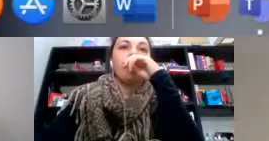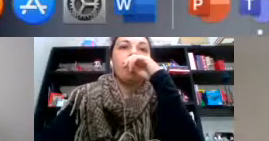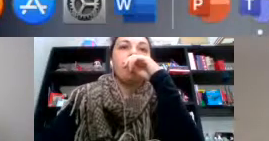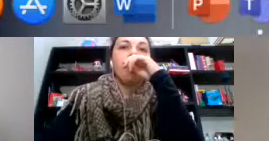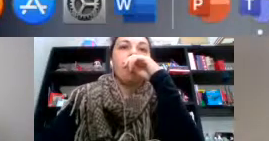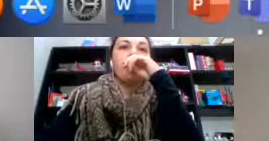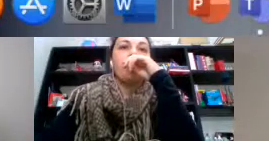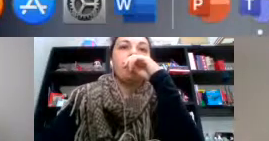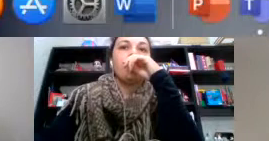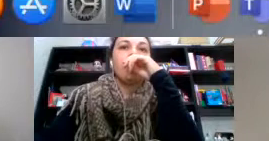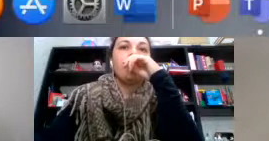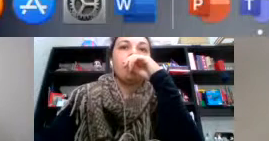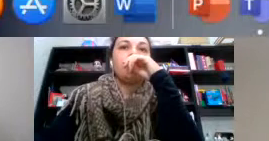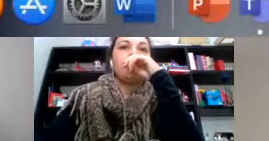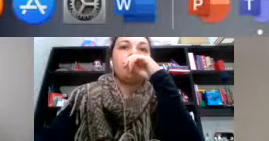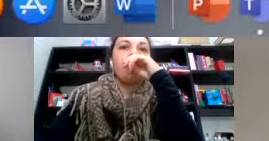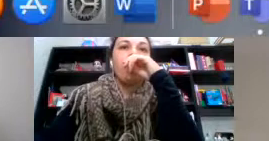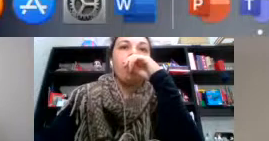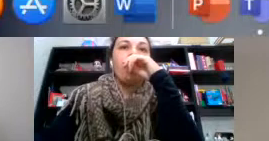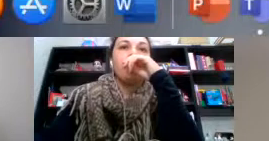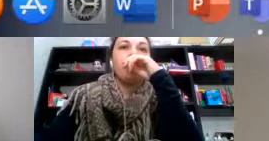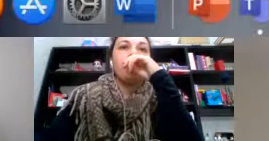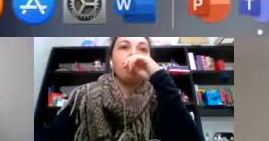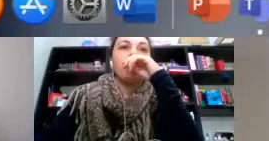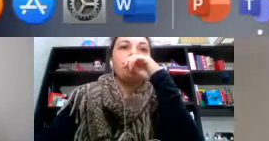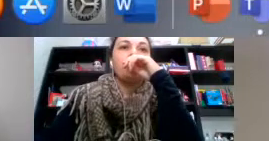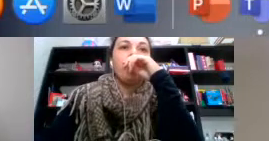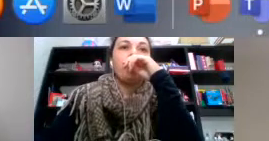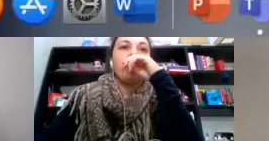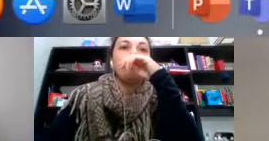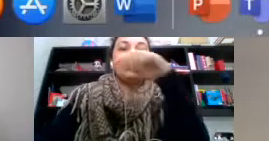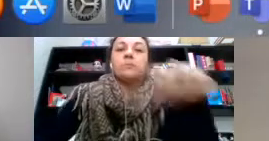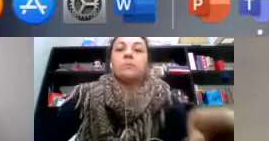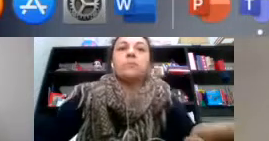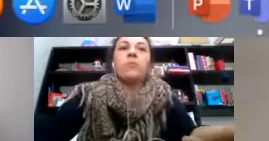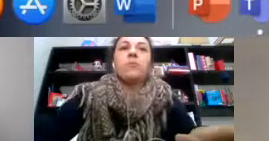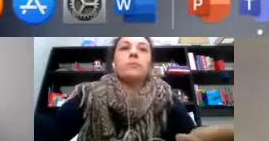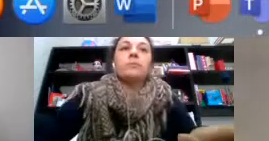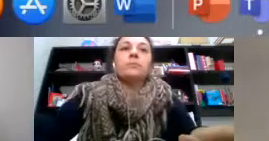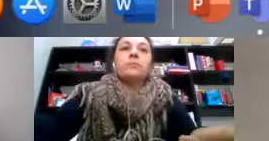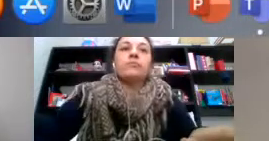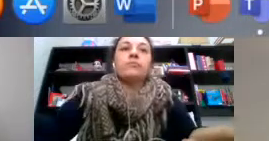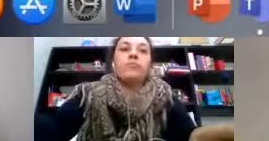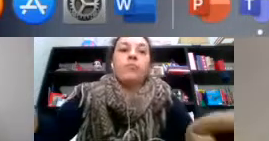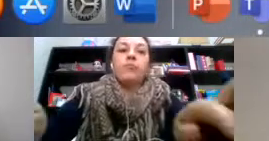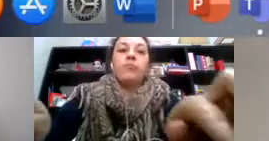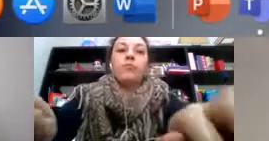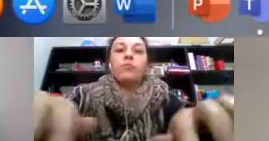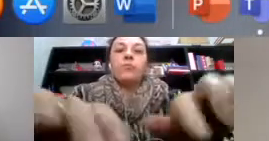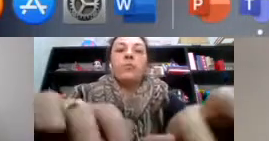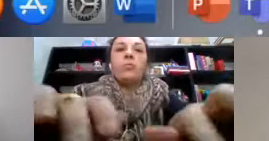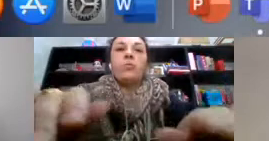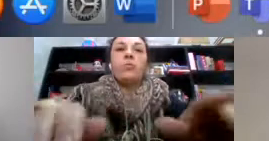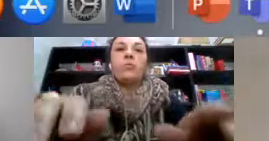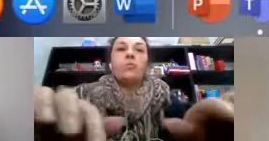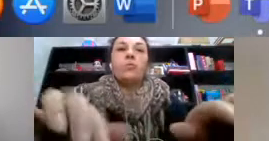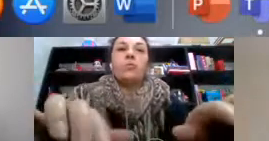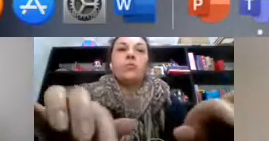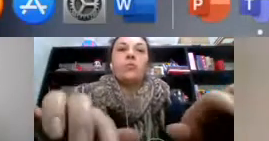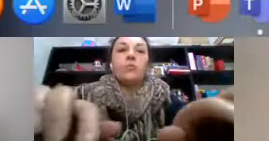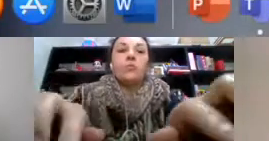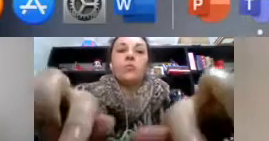não é um big data, né? Uma biblioteca não é um big data. Qual é a diferença entre as quantidades inúmeras de dados